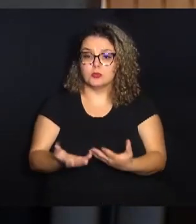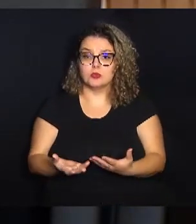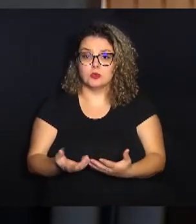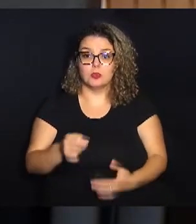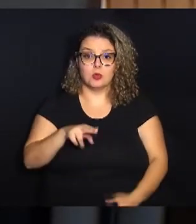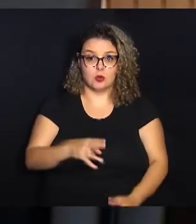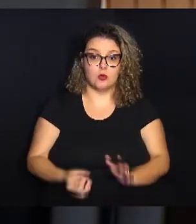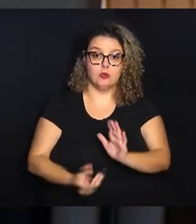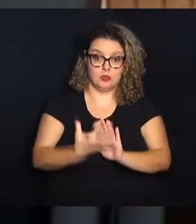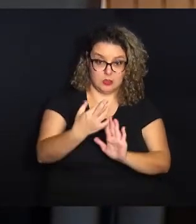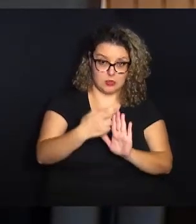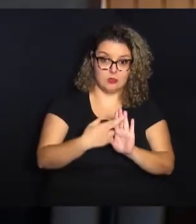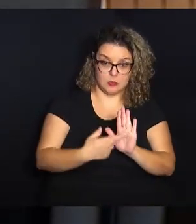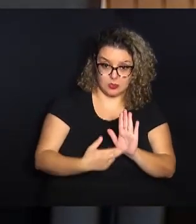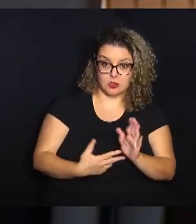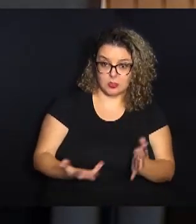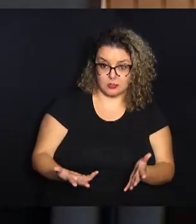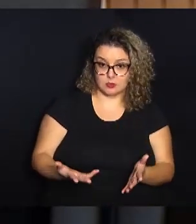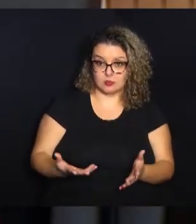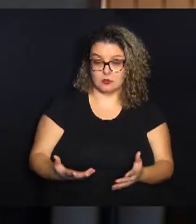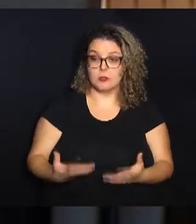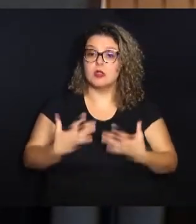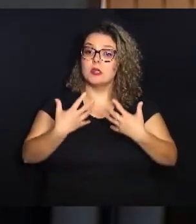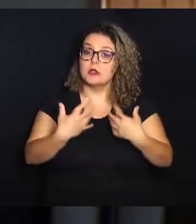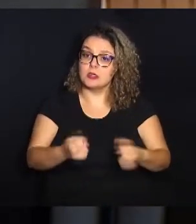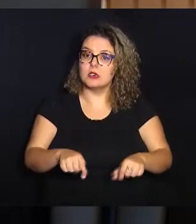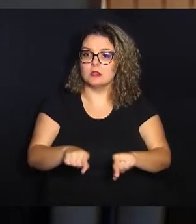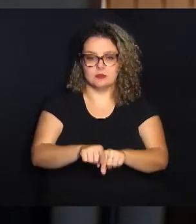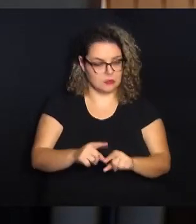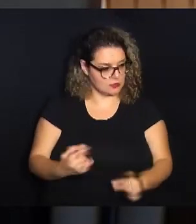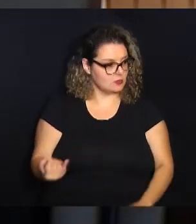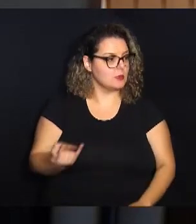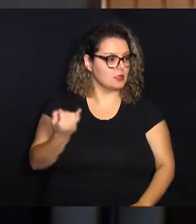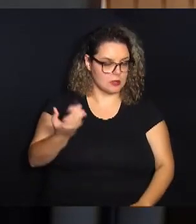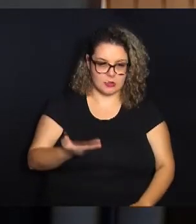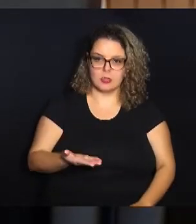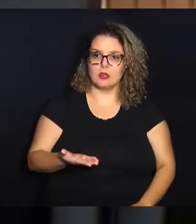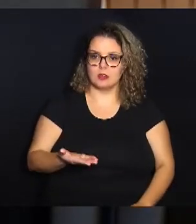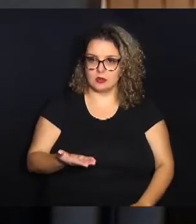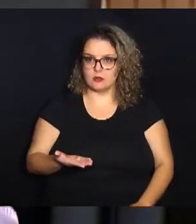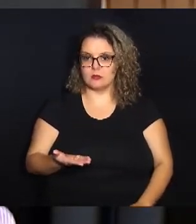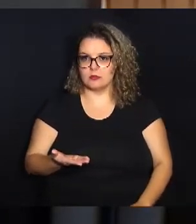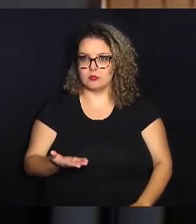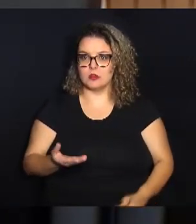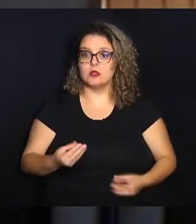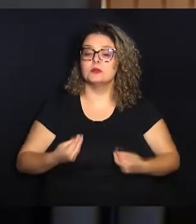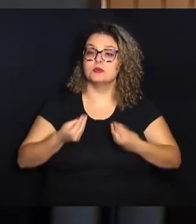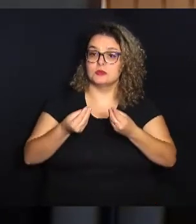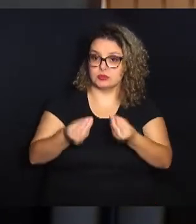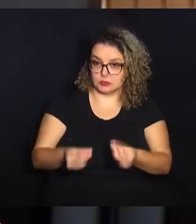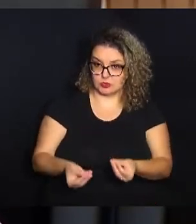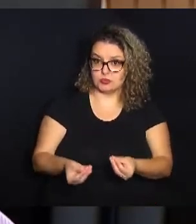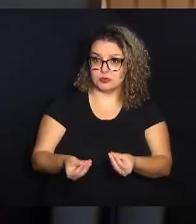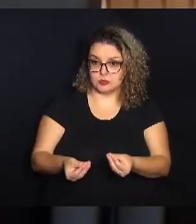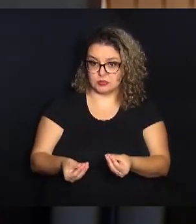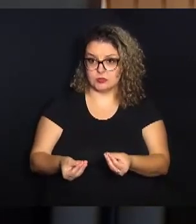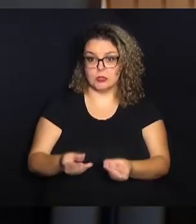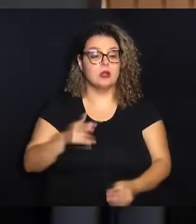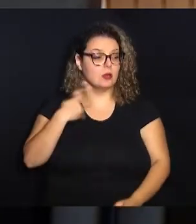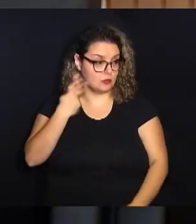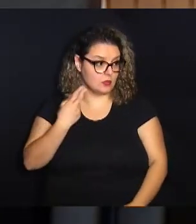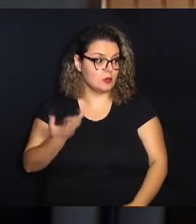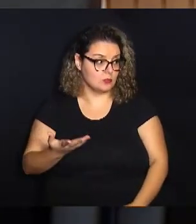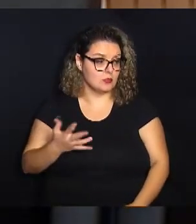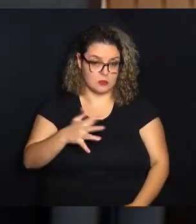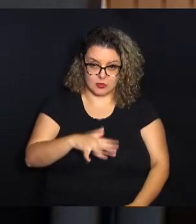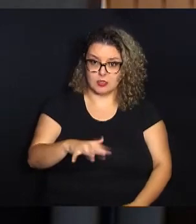cria um regramento, eles ganham também essa relevância de trazer a política para